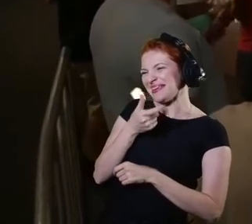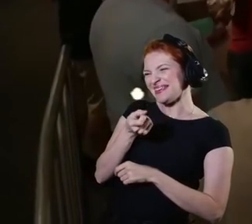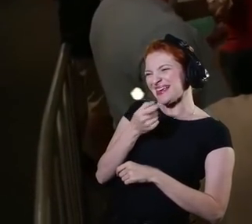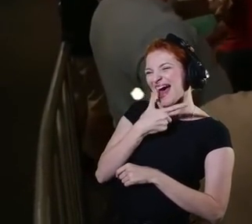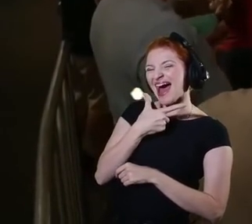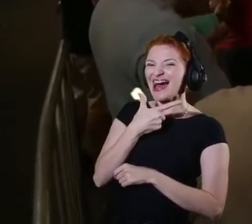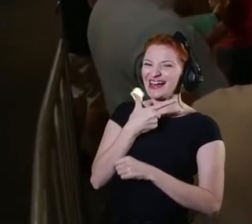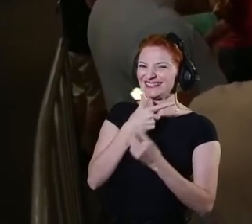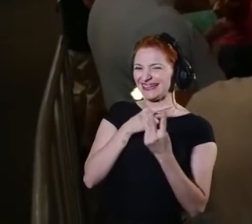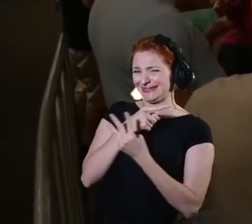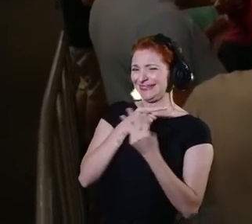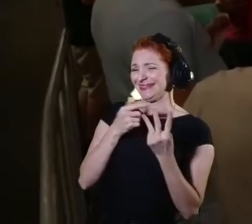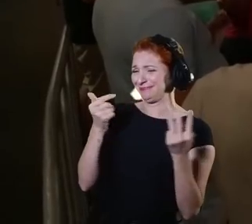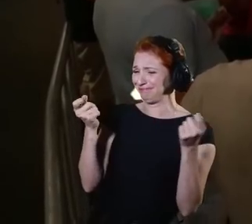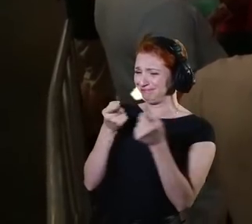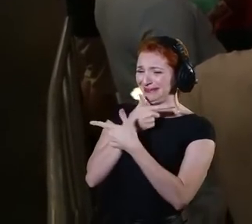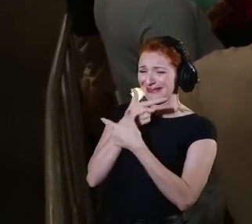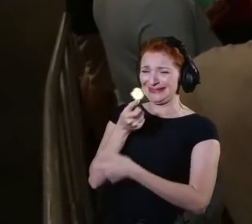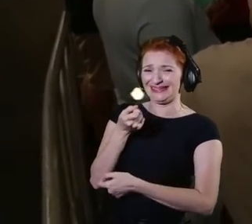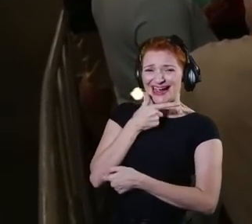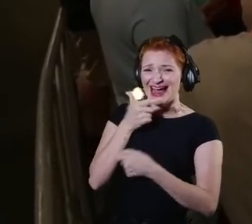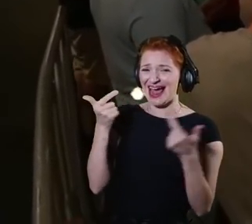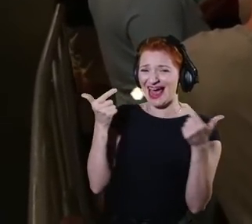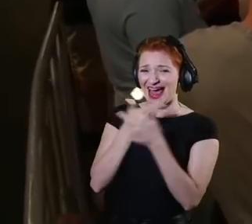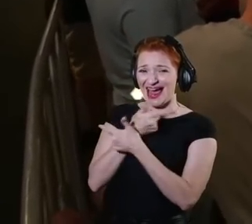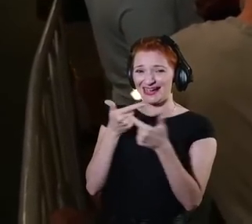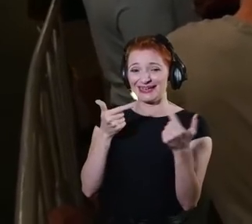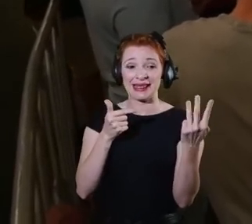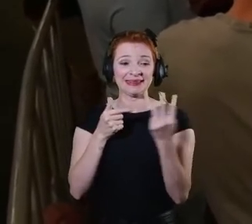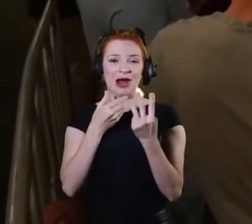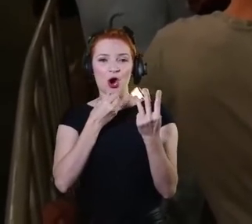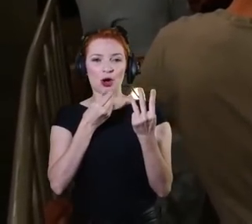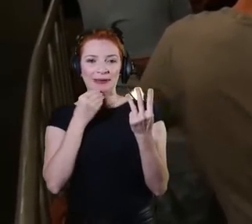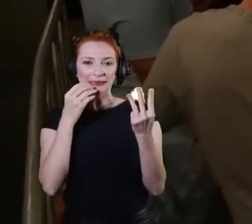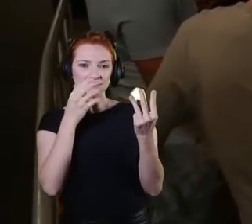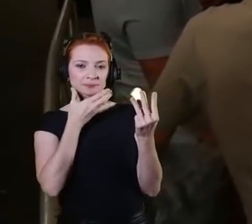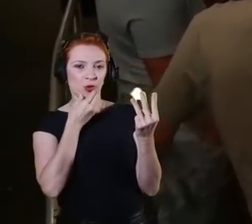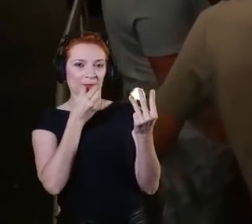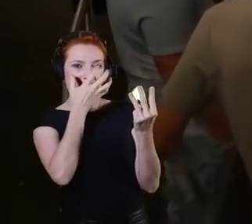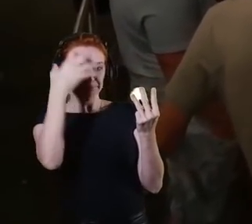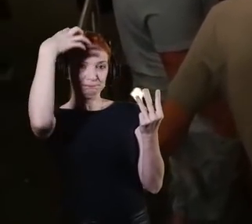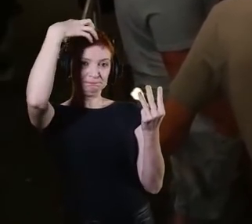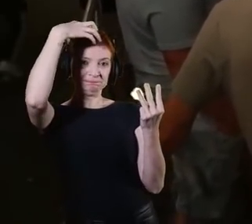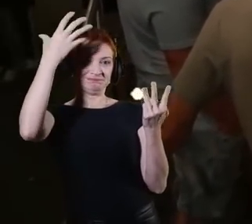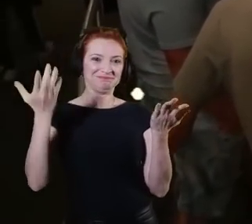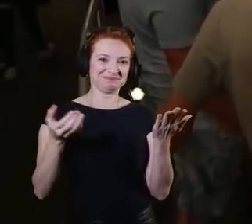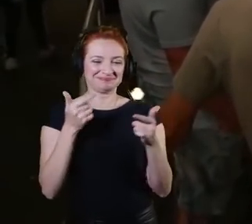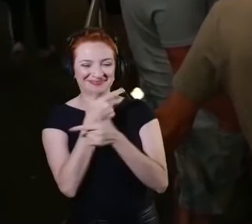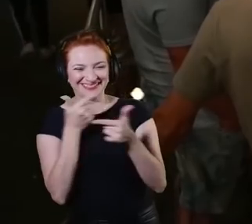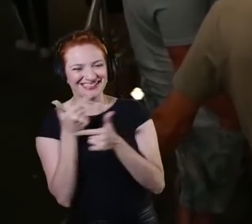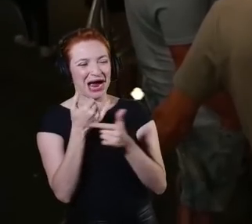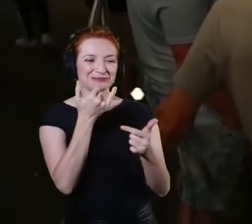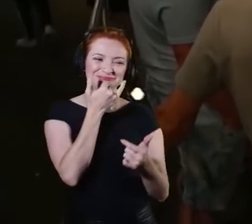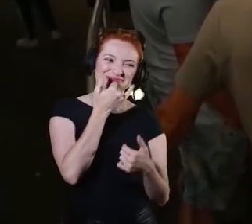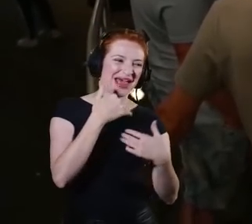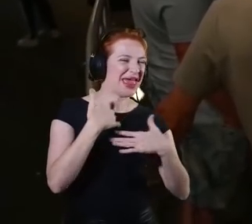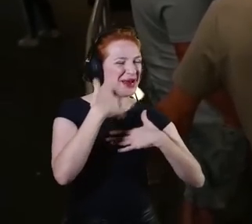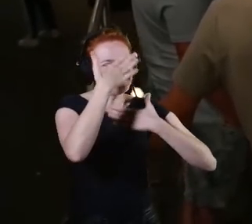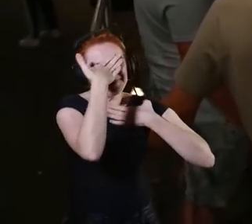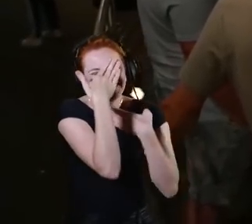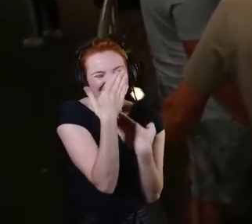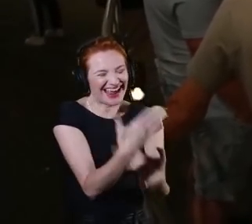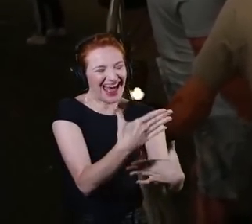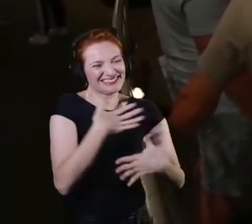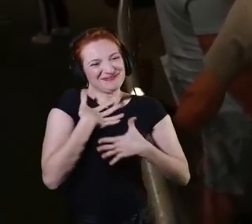acaba passando durante a transmissão. Aqui são o trio de soberanos, entende? É muito bom essa descontração, né? Eu que agradeço, o prazer imenso estar